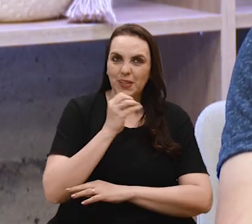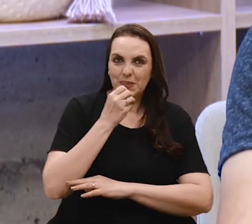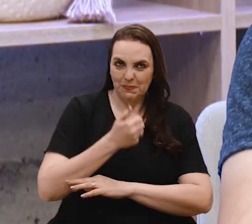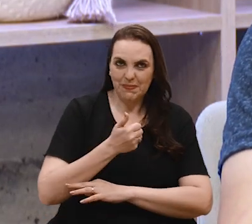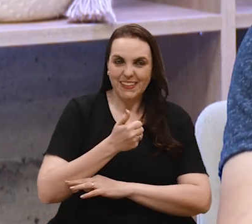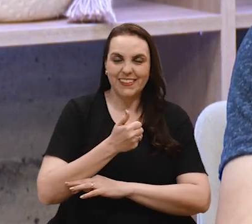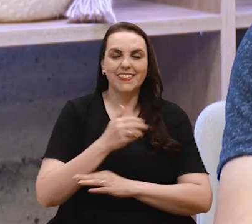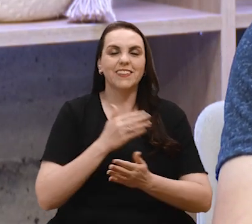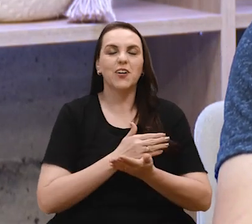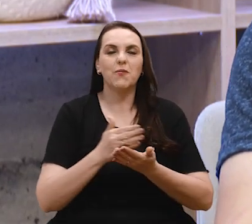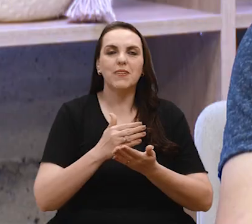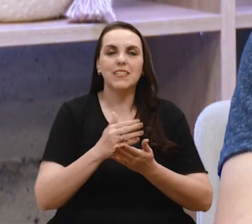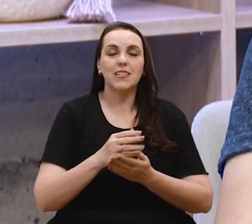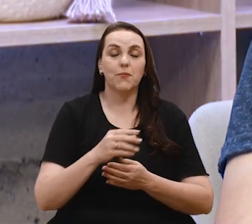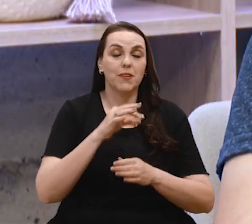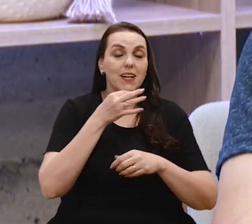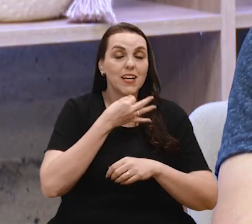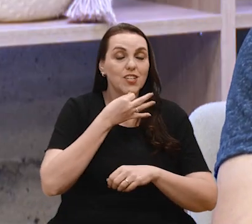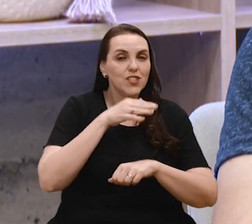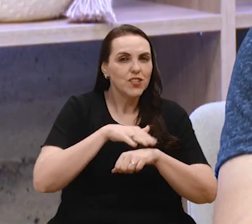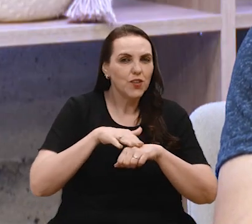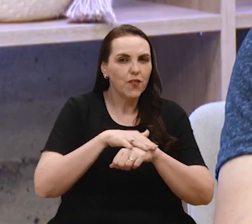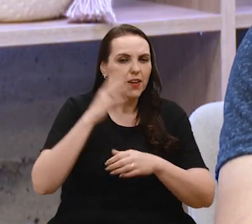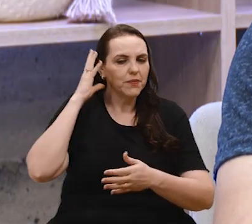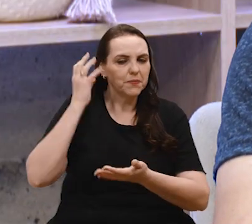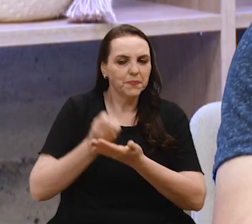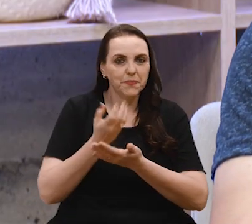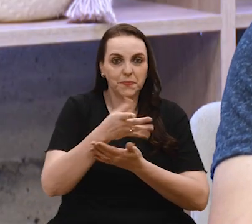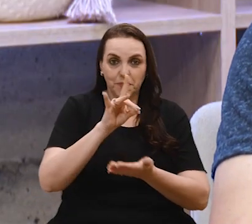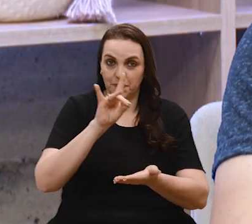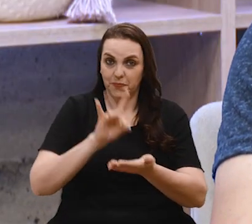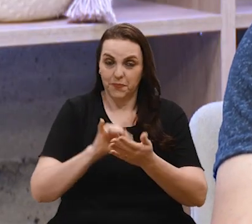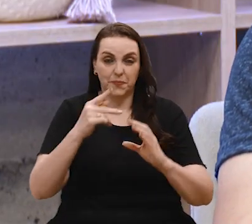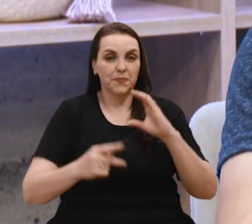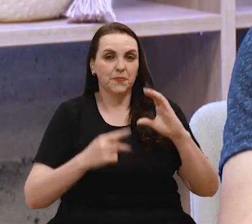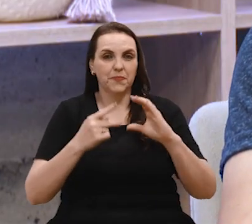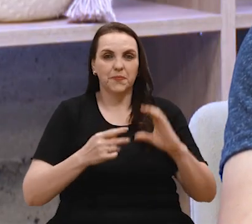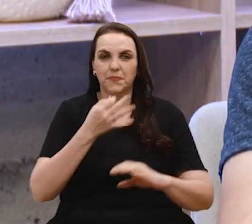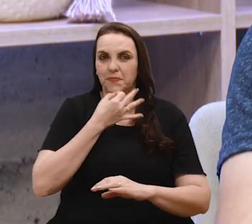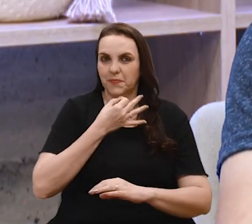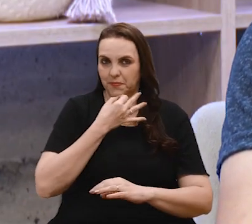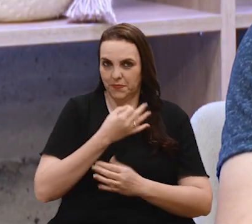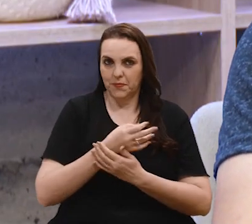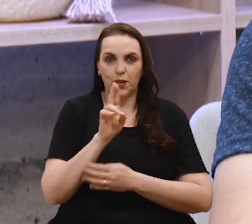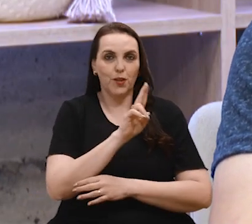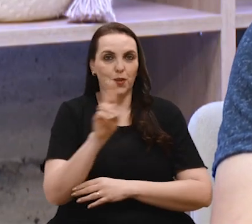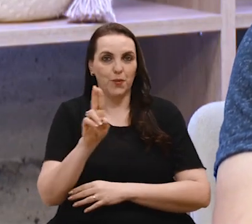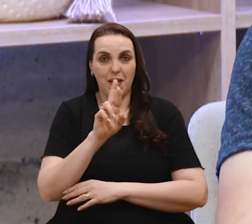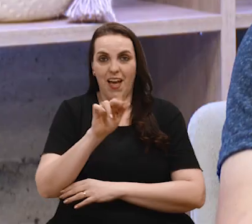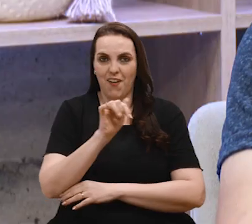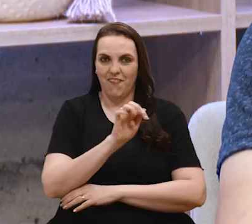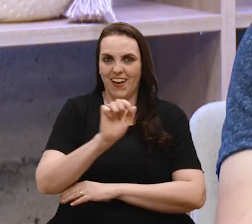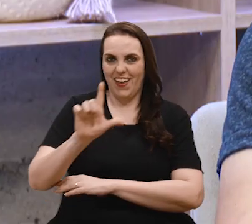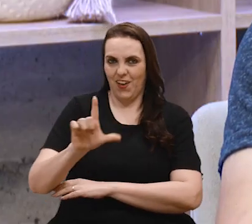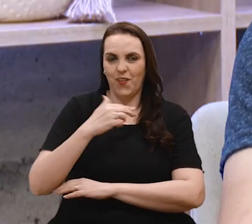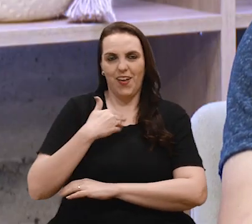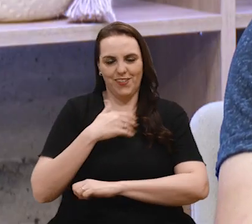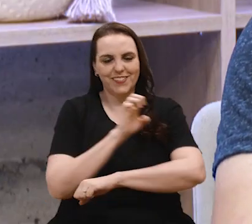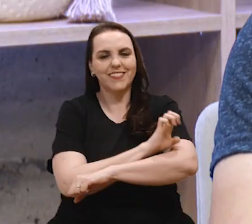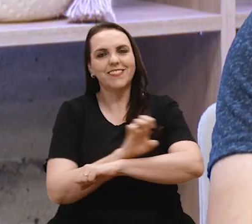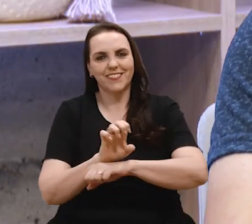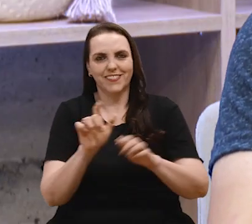Fala pessoal, tudo bem? Está começando mais um Caxias Conversa, o podcast oficial da Câmara Municipal de Caxias. Meu nome é Rafael da Silva Carvalho